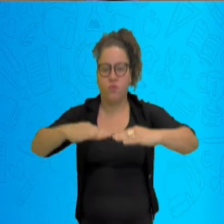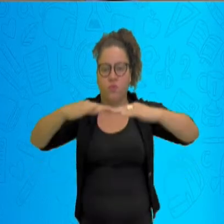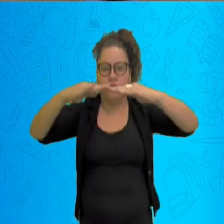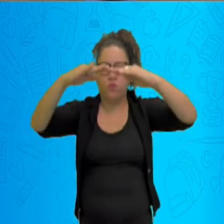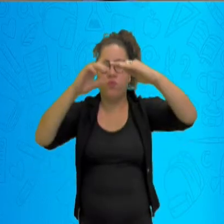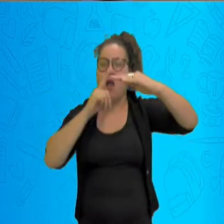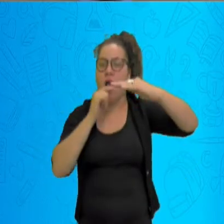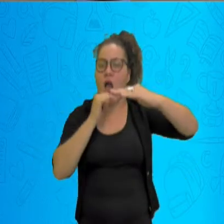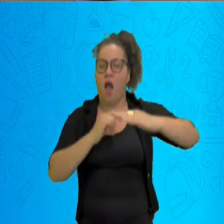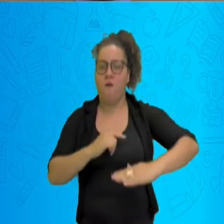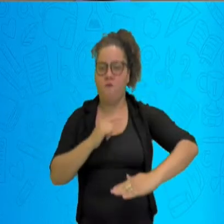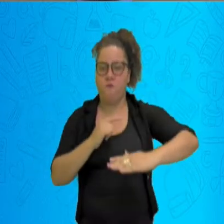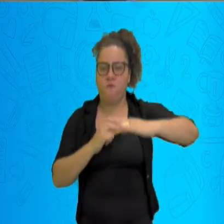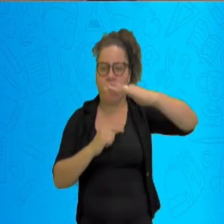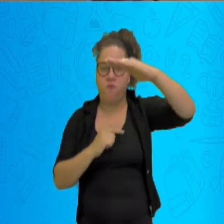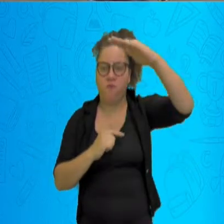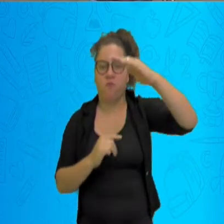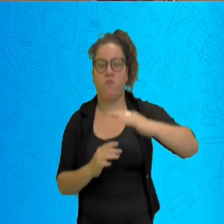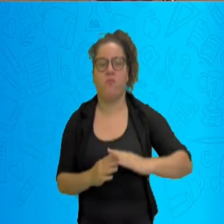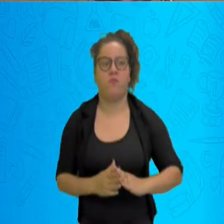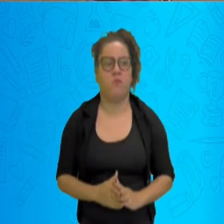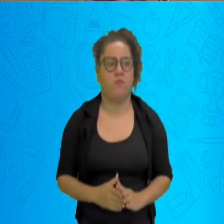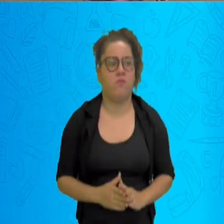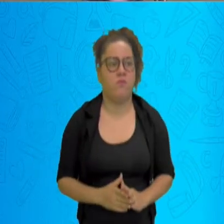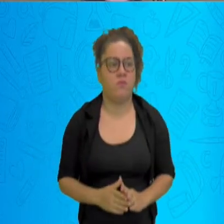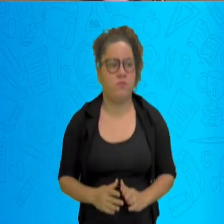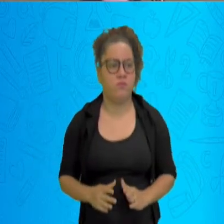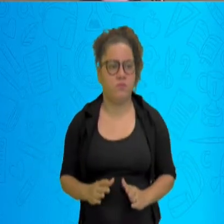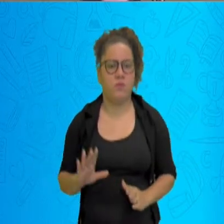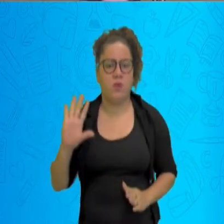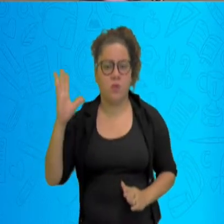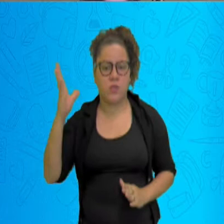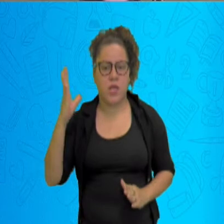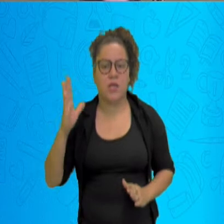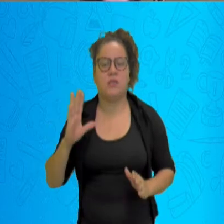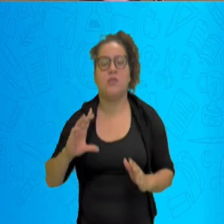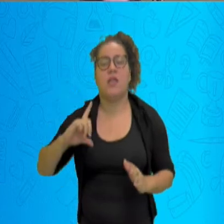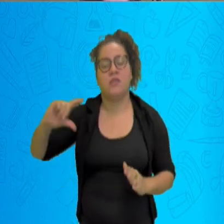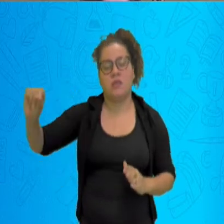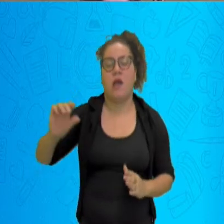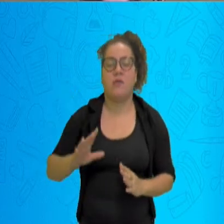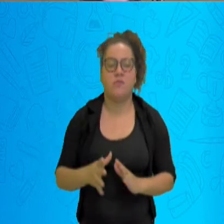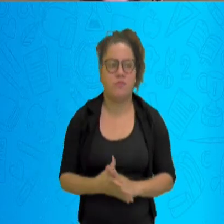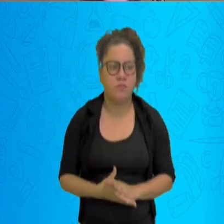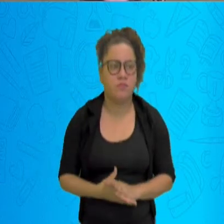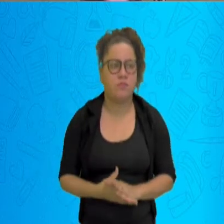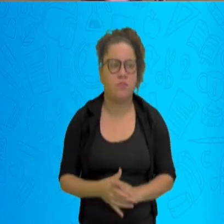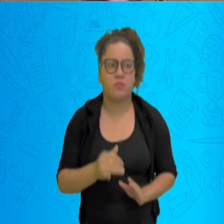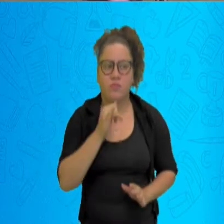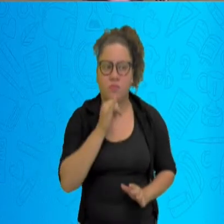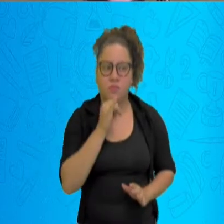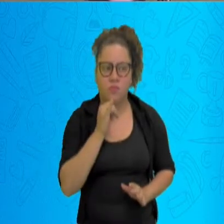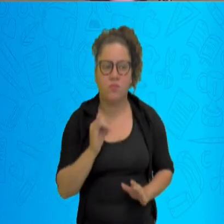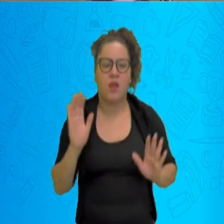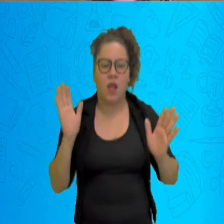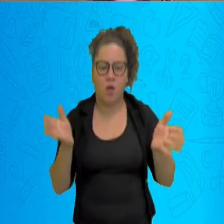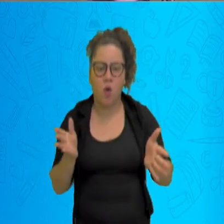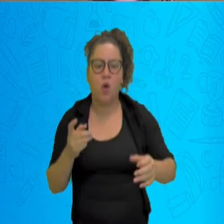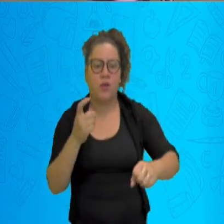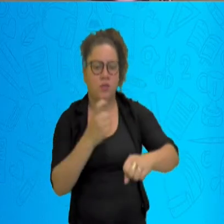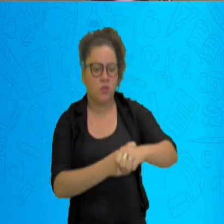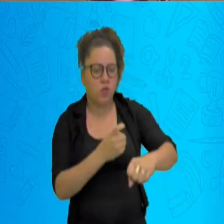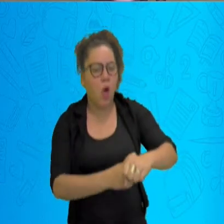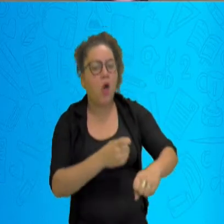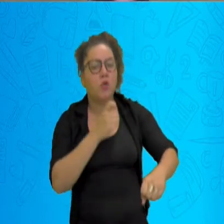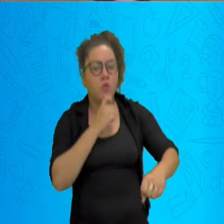do seu leito, ela sai do seu limite. Exemplo de água corrente. Agora, no